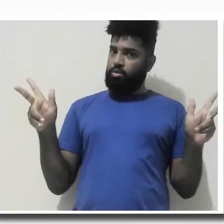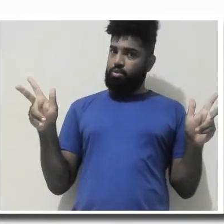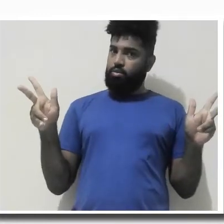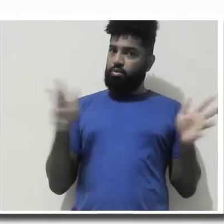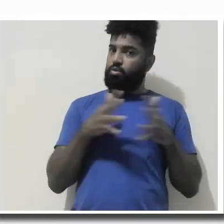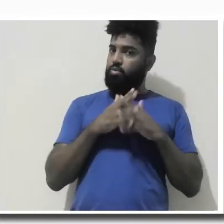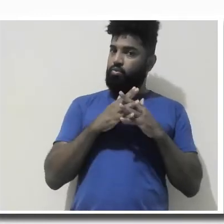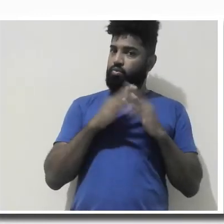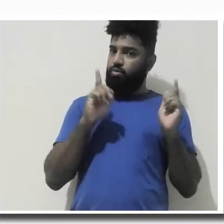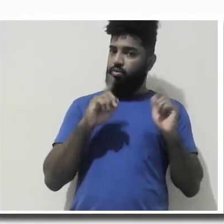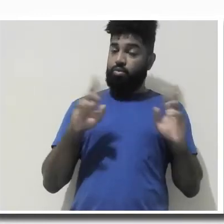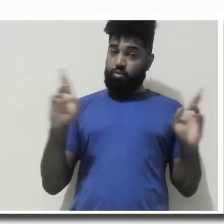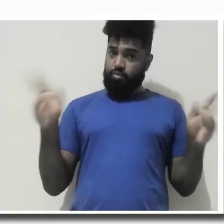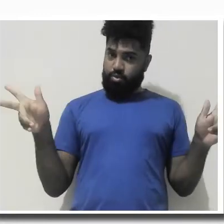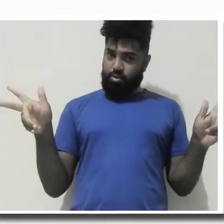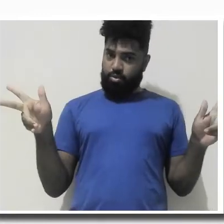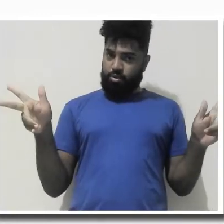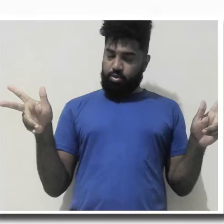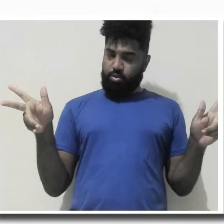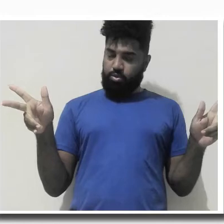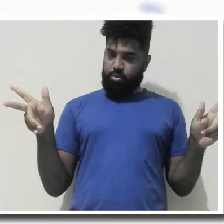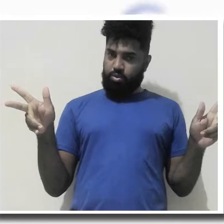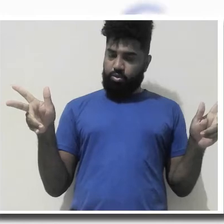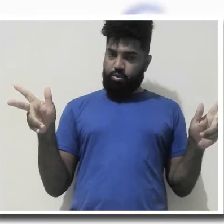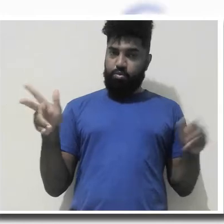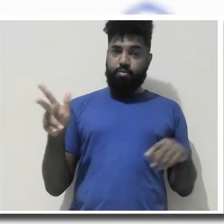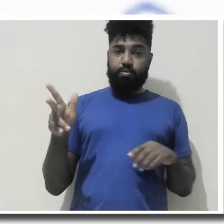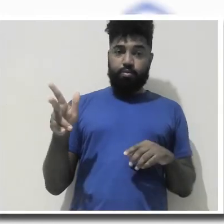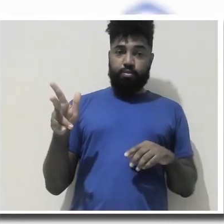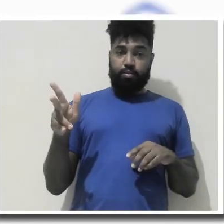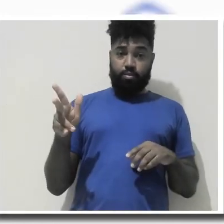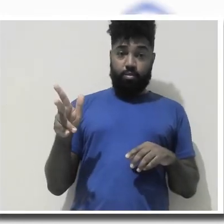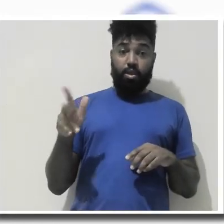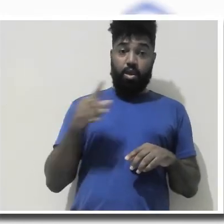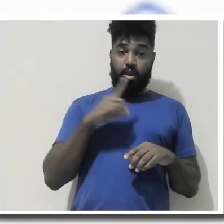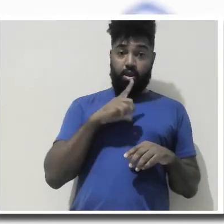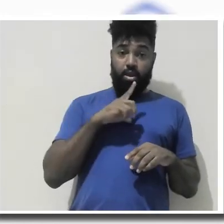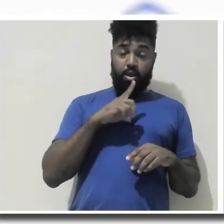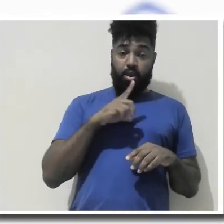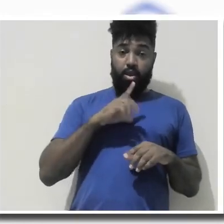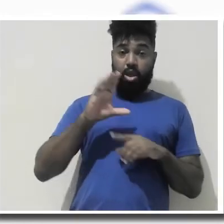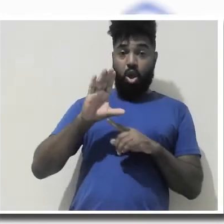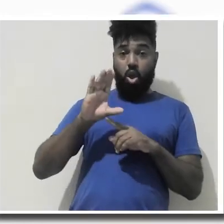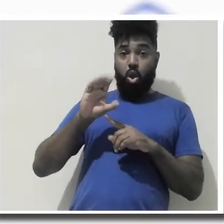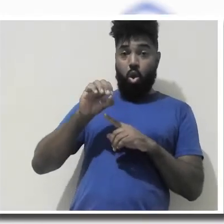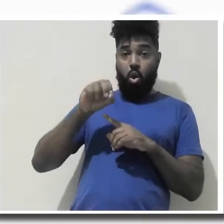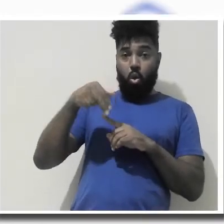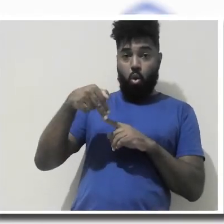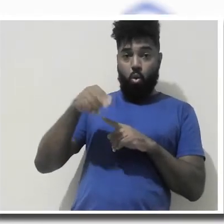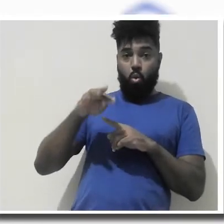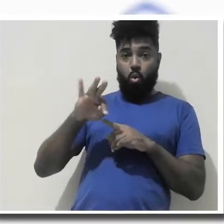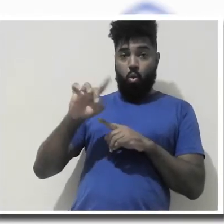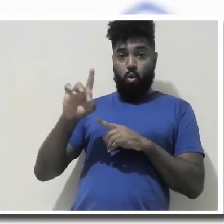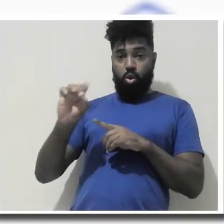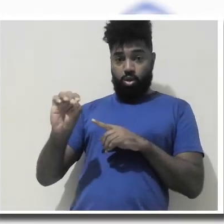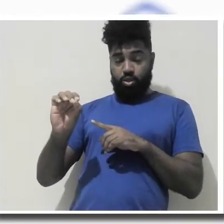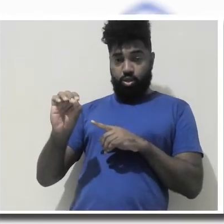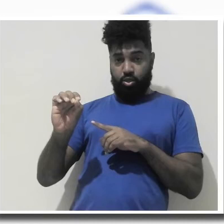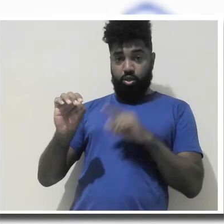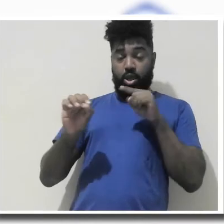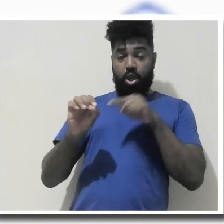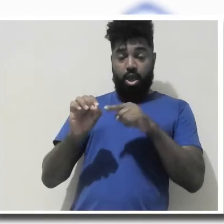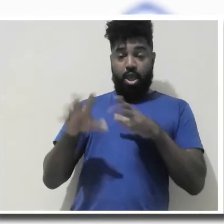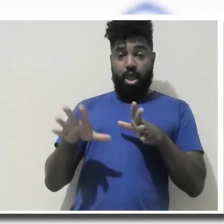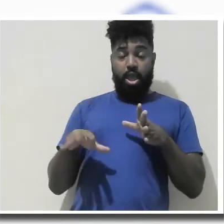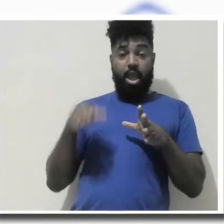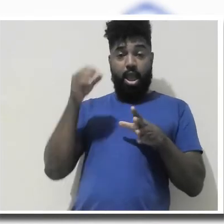Tá? São duas notações diferentes. Contido é quando eu tenho mais de um elemento dentro de